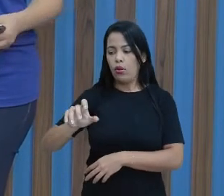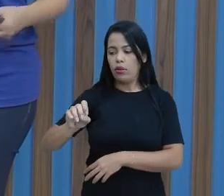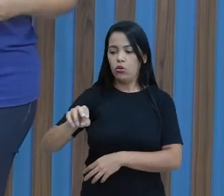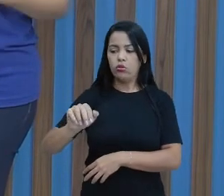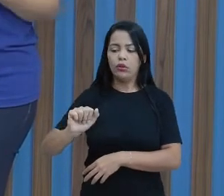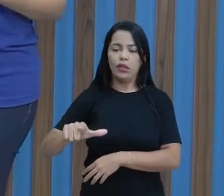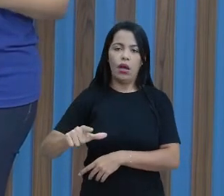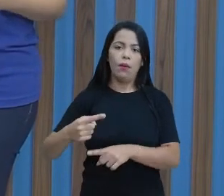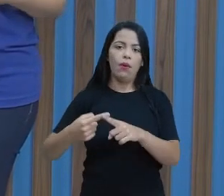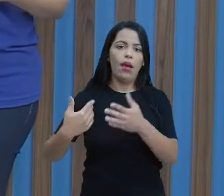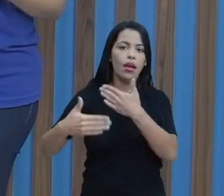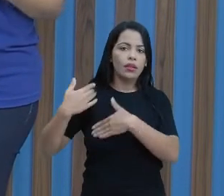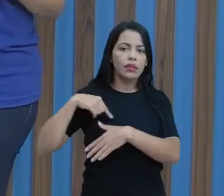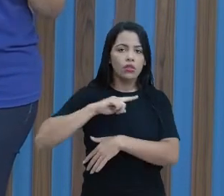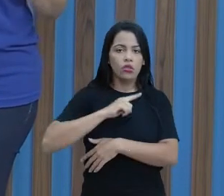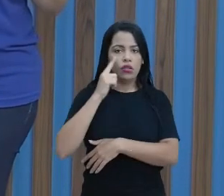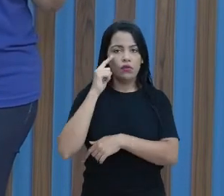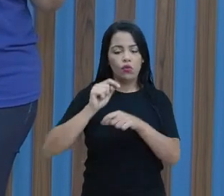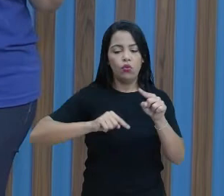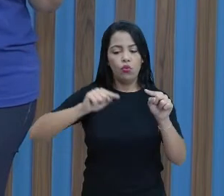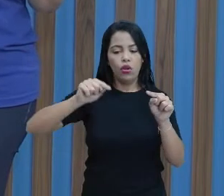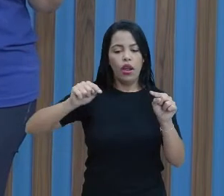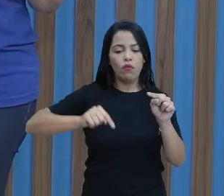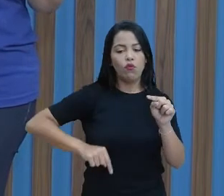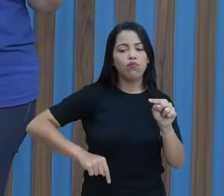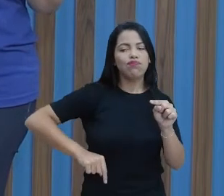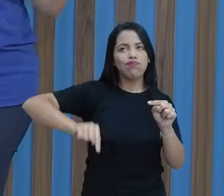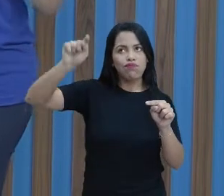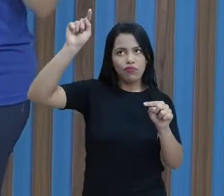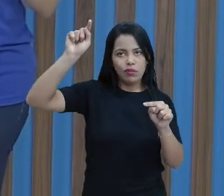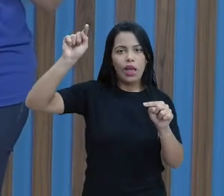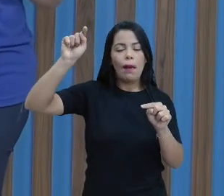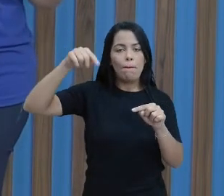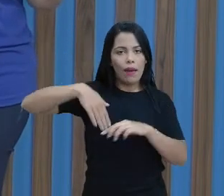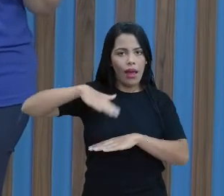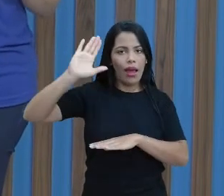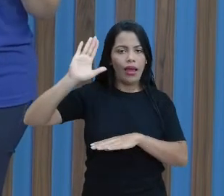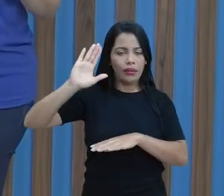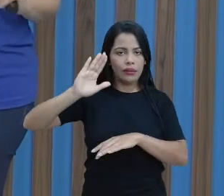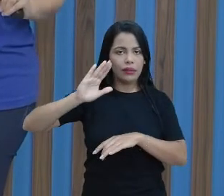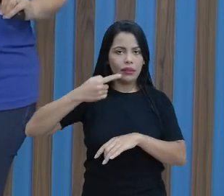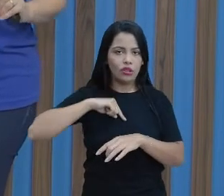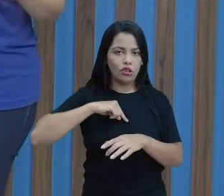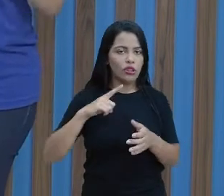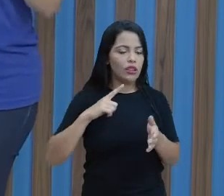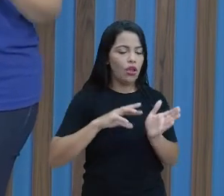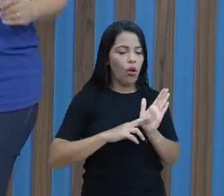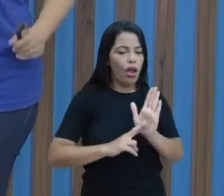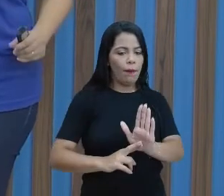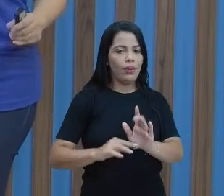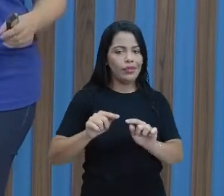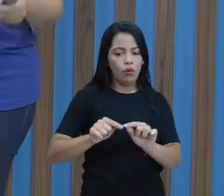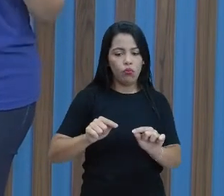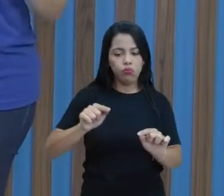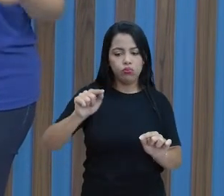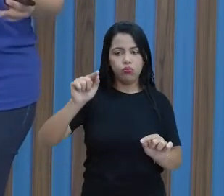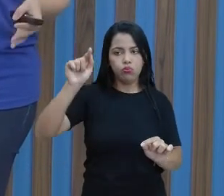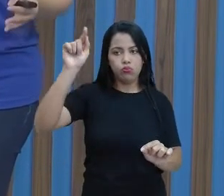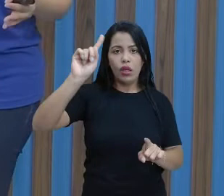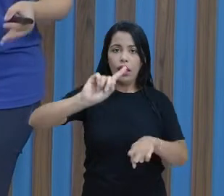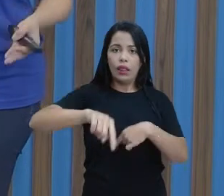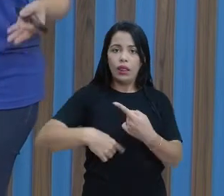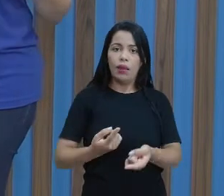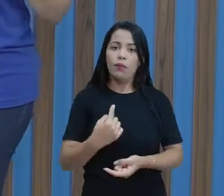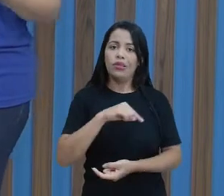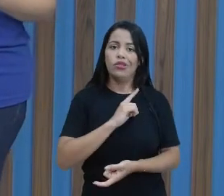aumentando, né? A gente tinha uma função aí, nem posso dizer ainda função, né, professor? A gente tinha aí uma representação crescente e depois a